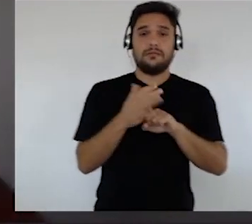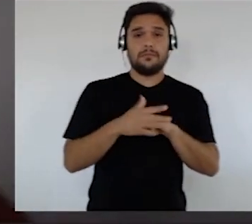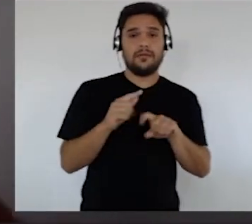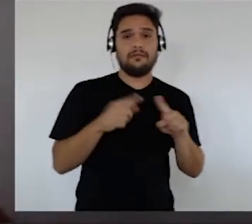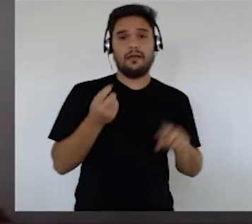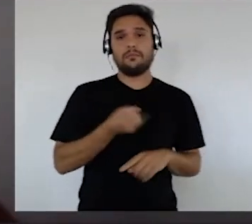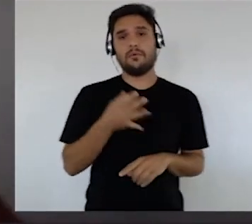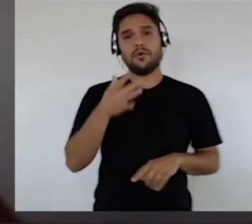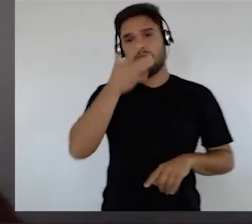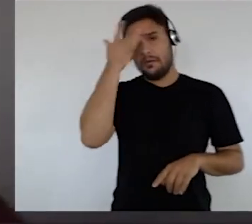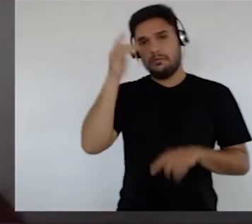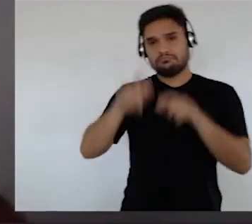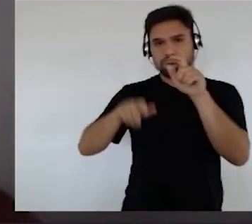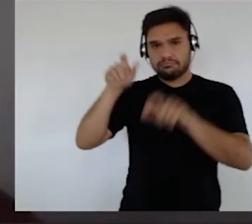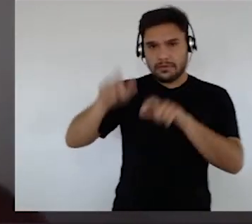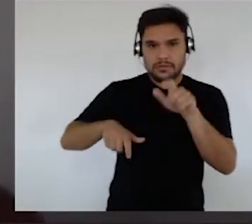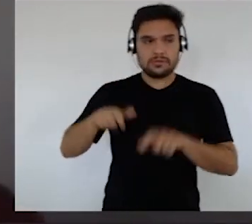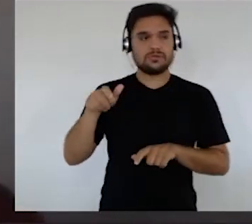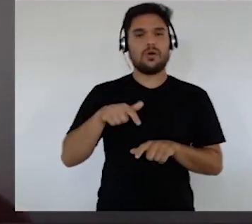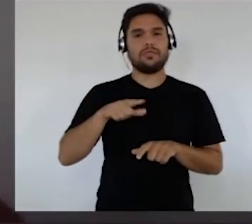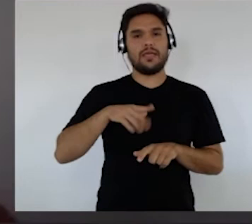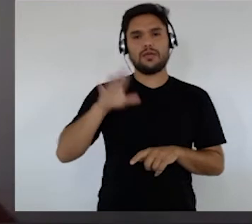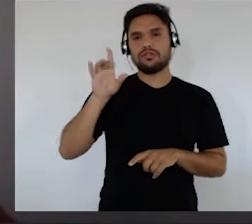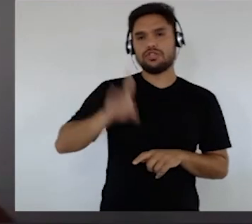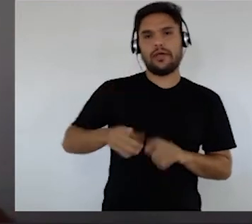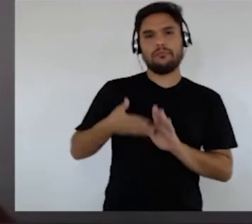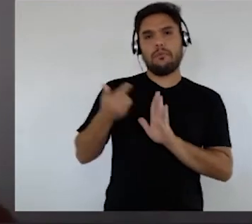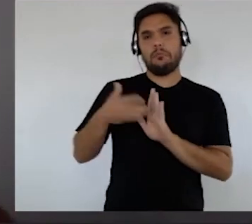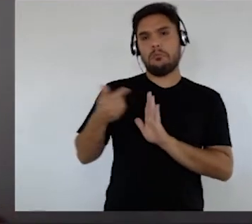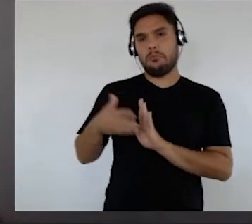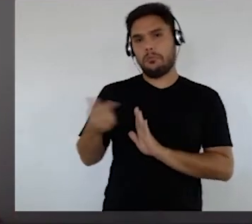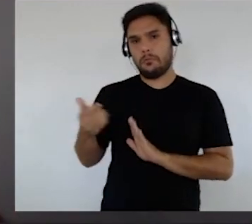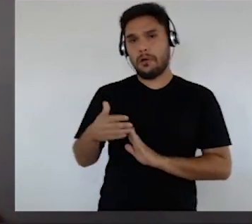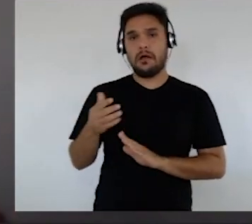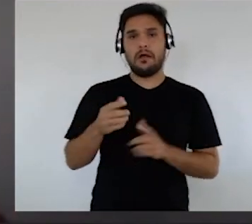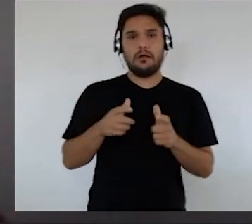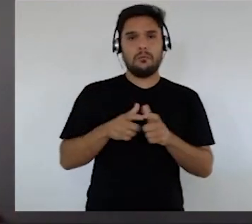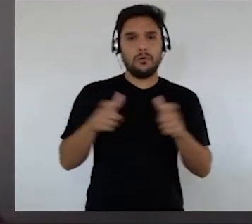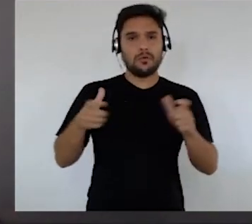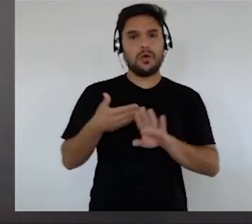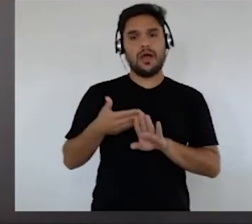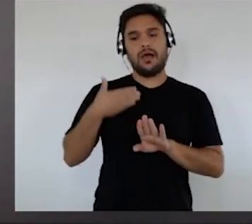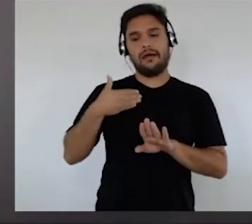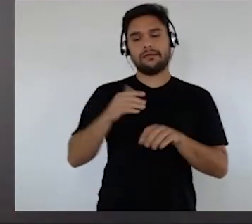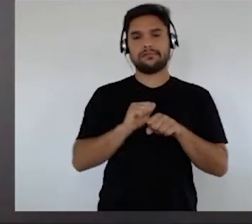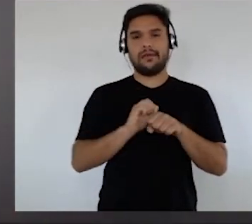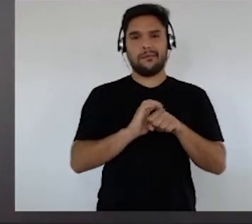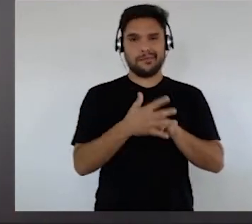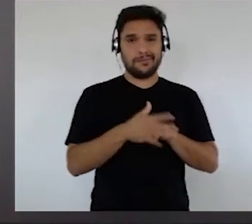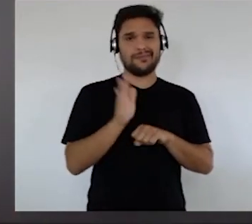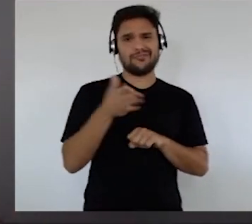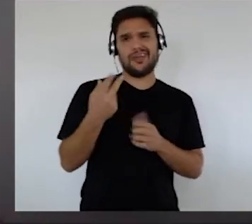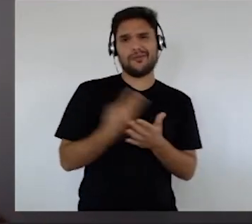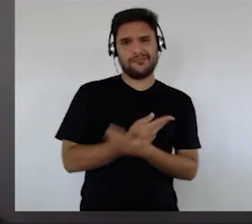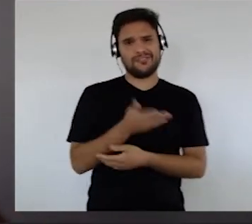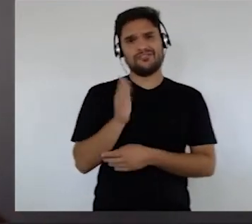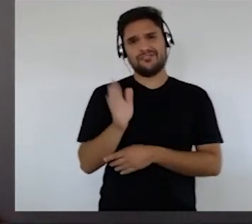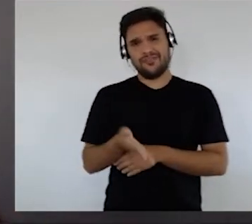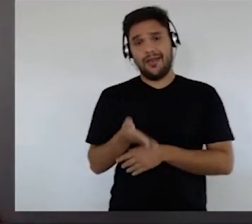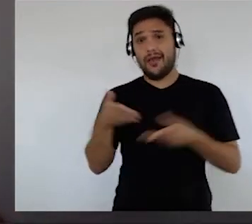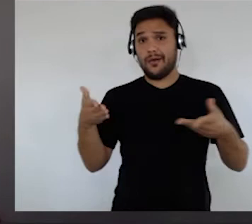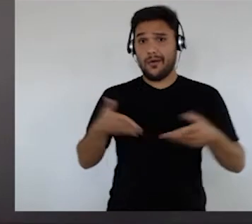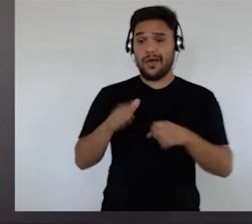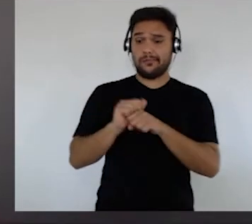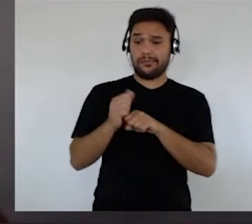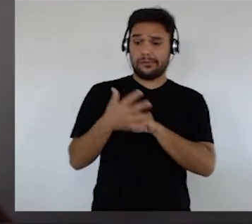muitas pessoas estão tendo seus direitos negados, né? Muito antes da pandemia isso já acontecia e agora com a